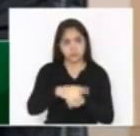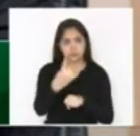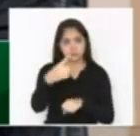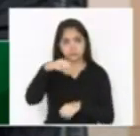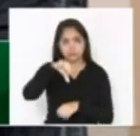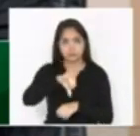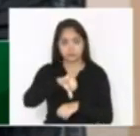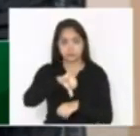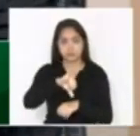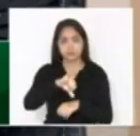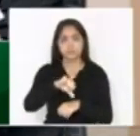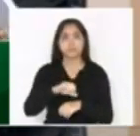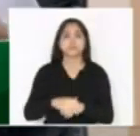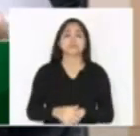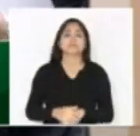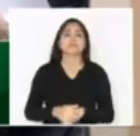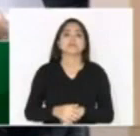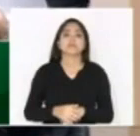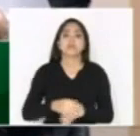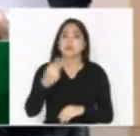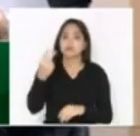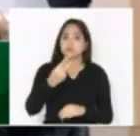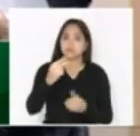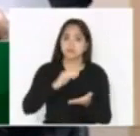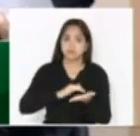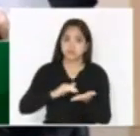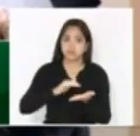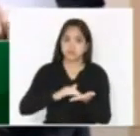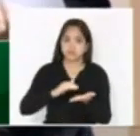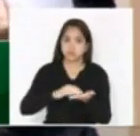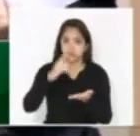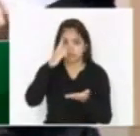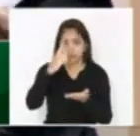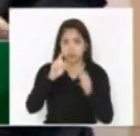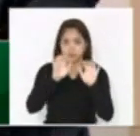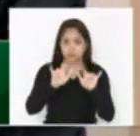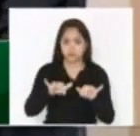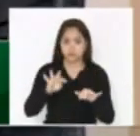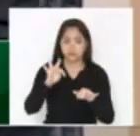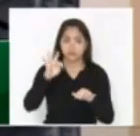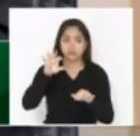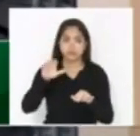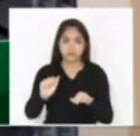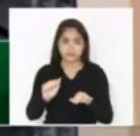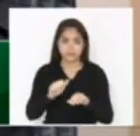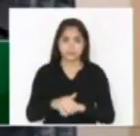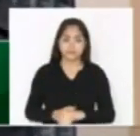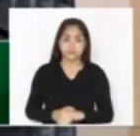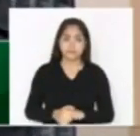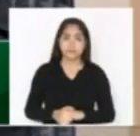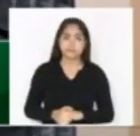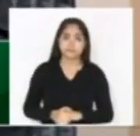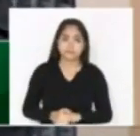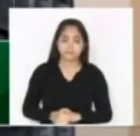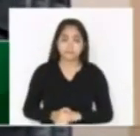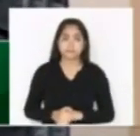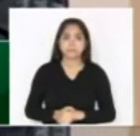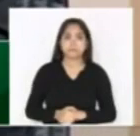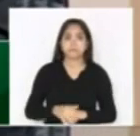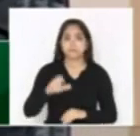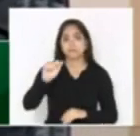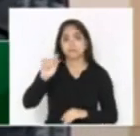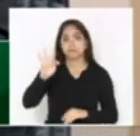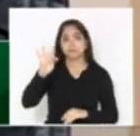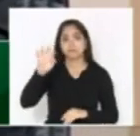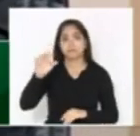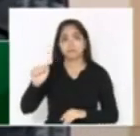E, para constar, o segundo secretário fez e mandou digitar a presente ata. Ata da